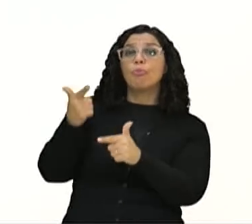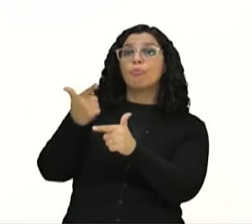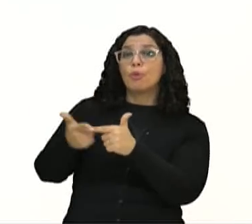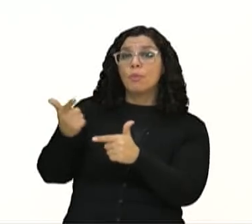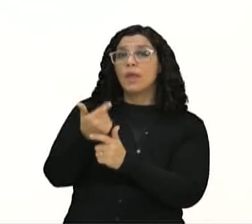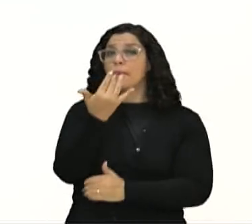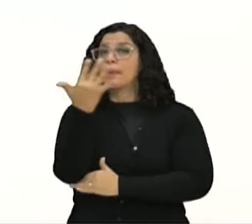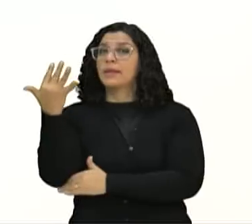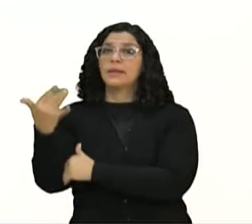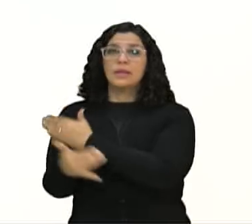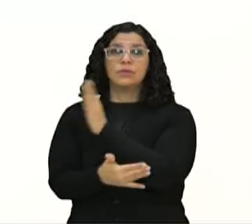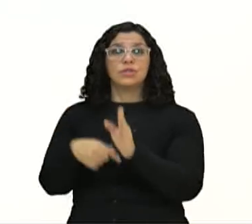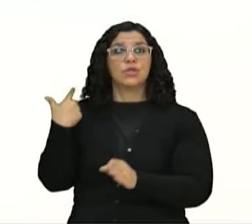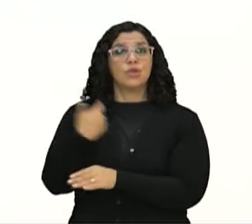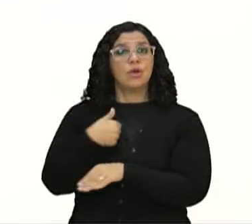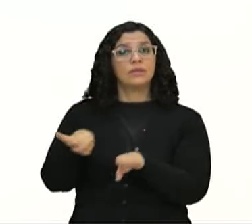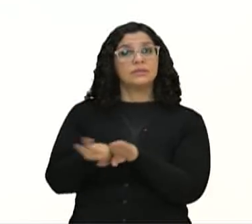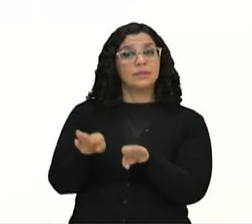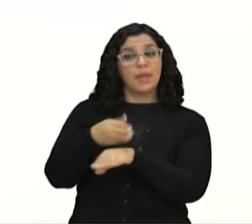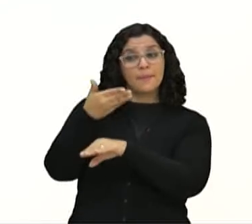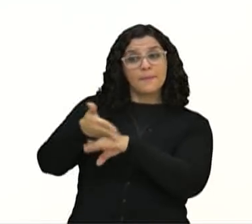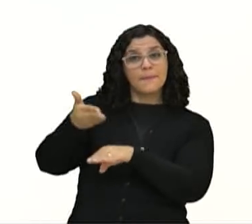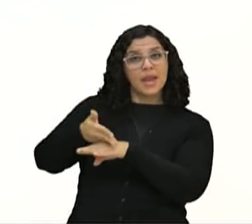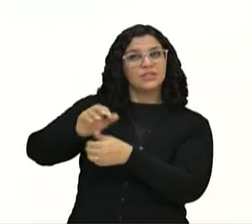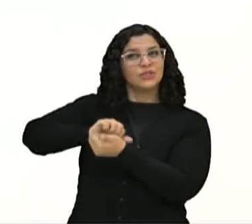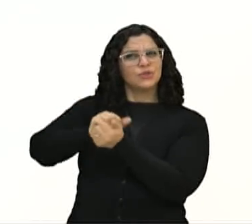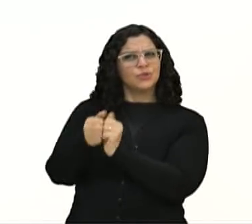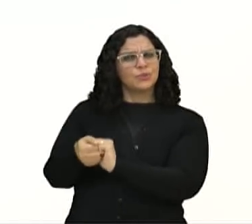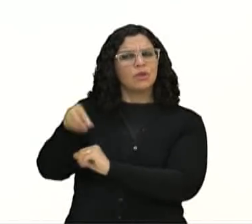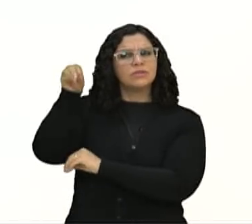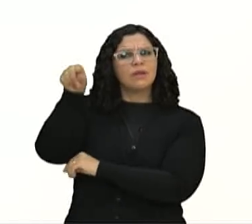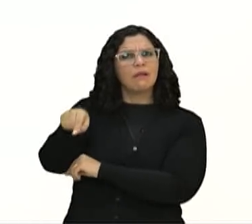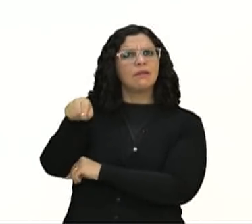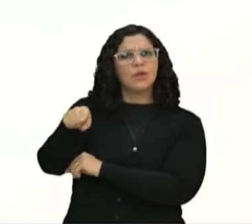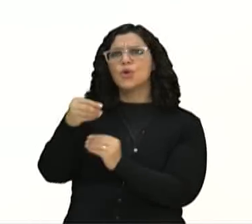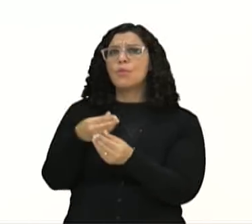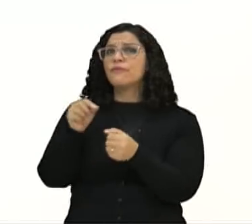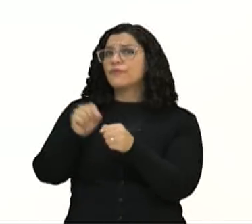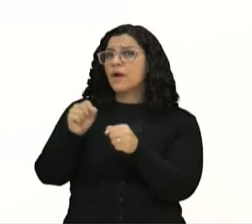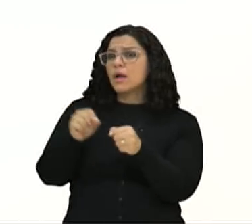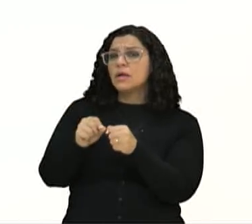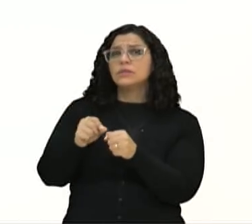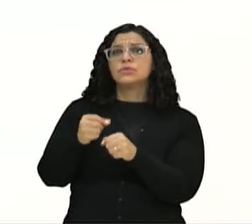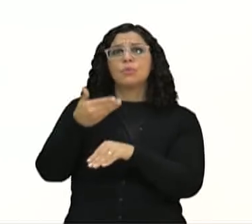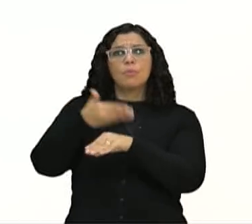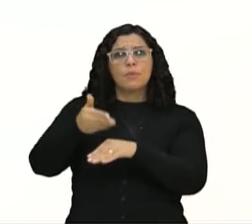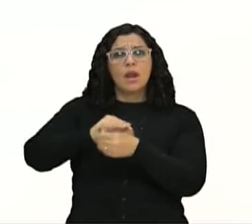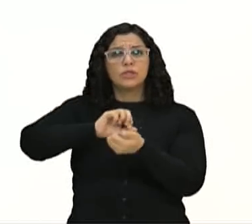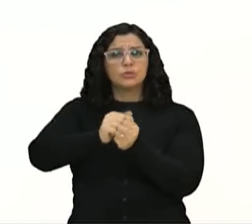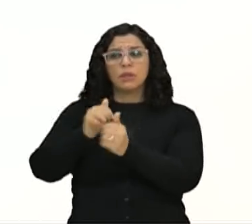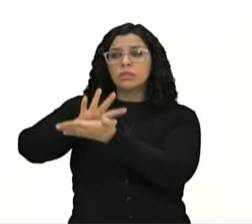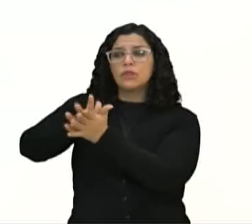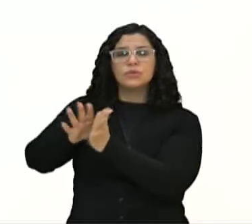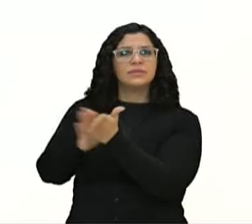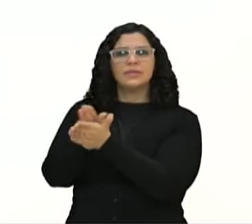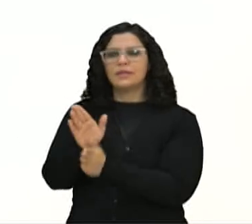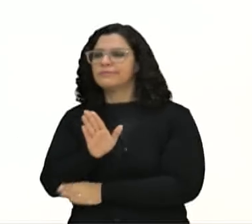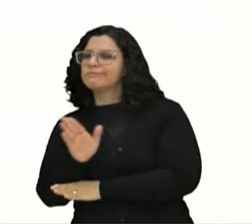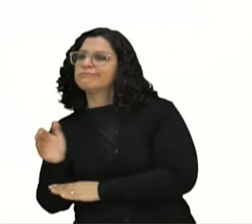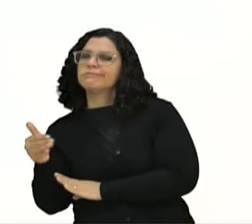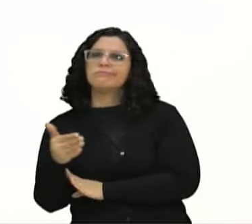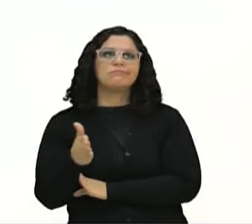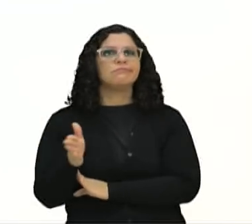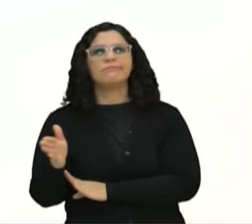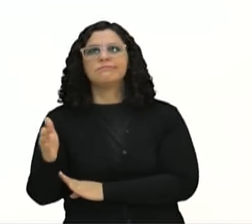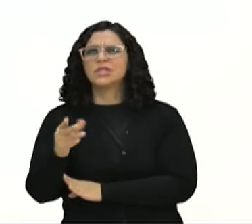natureza ao vivenciar determinada prática de aventura? Como que eu posso fazer uma atividade sem destruir, só contornar